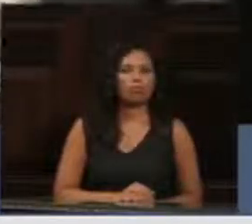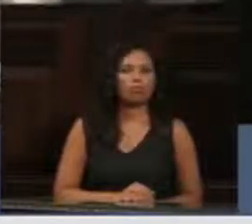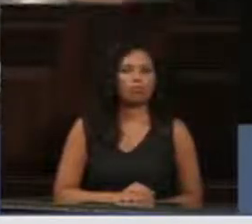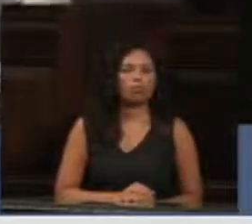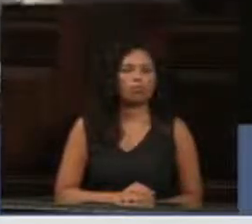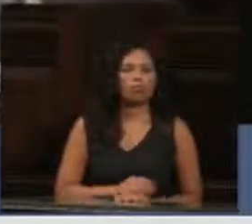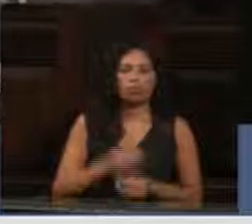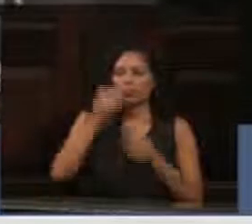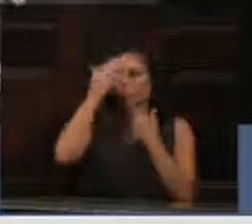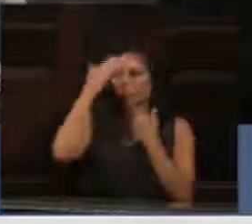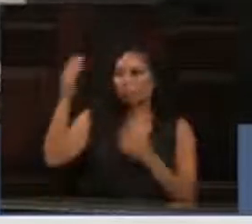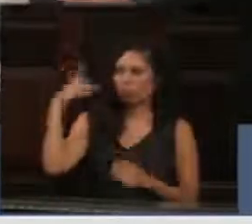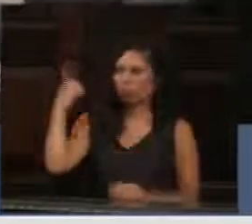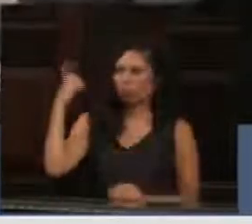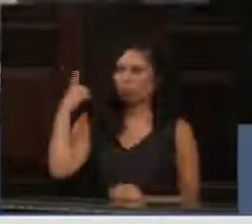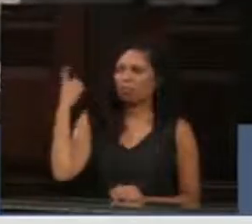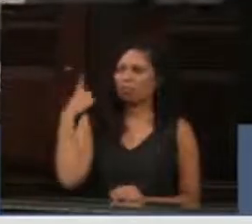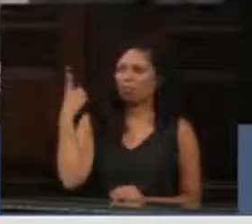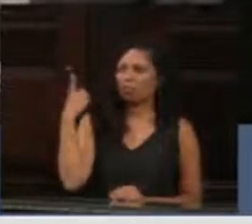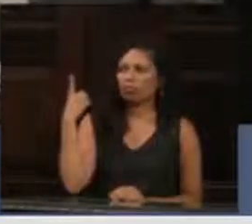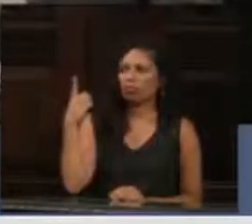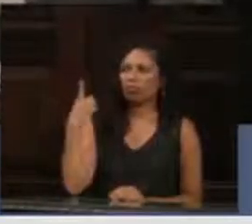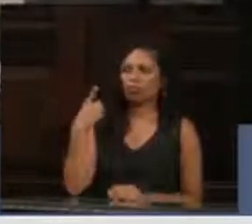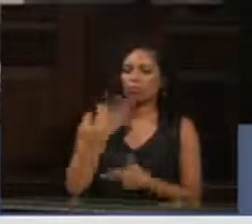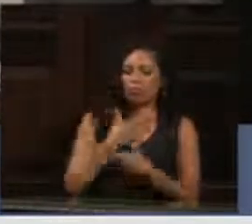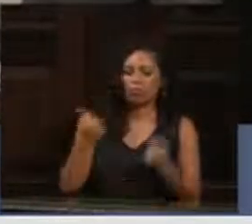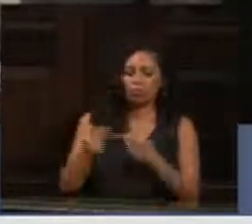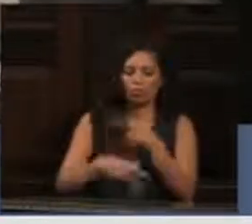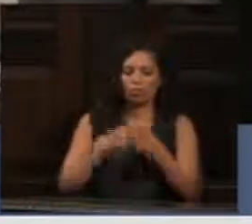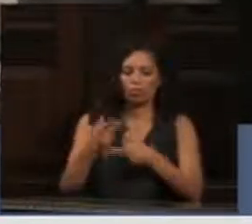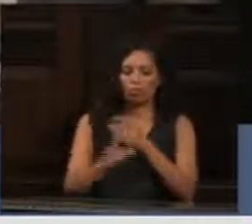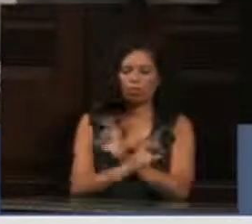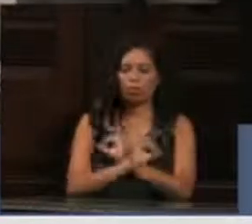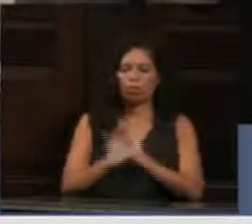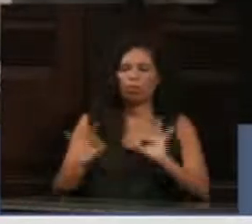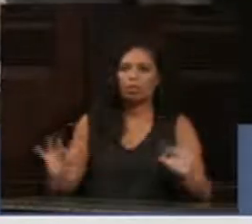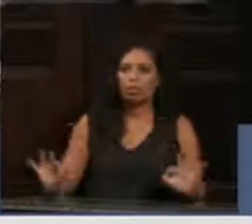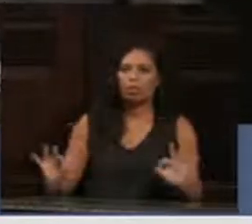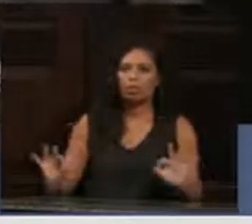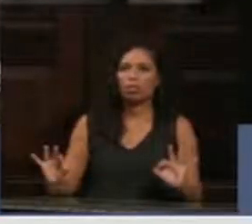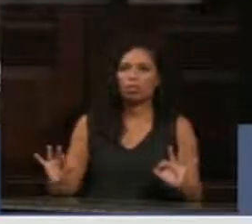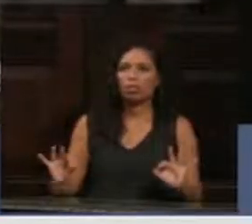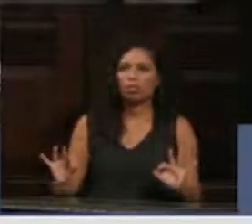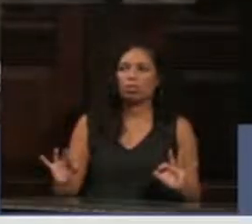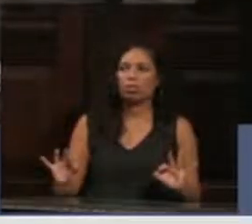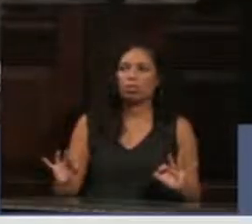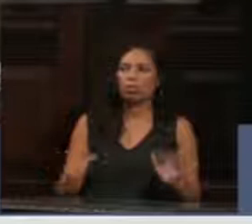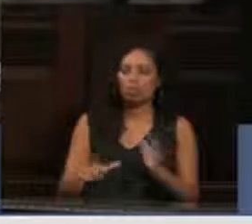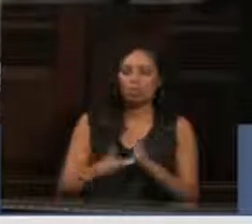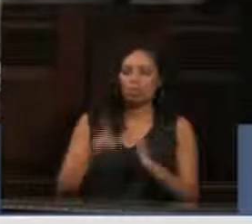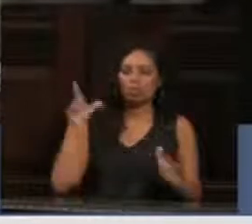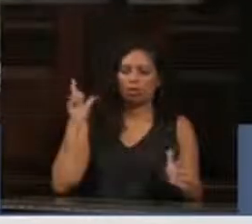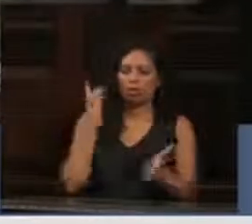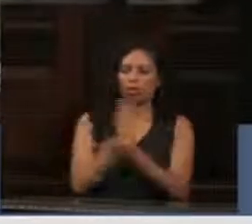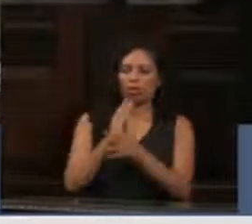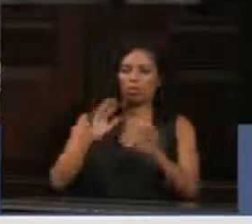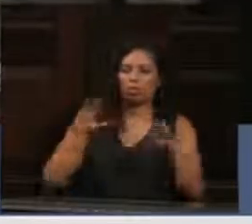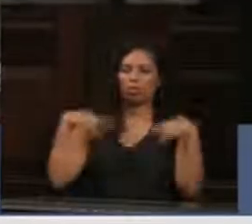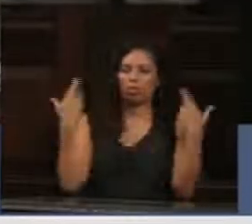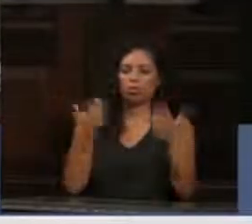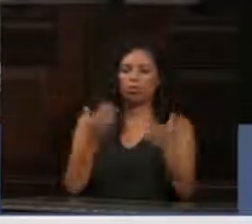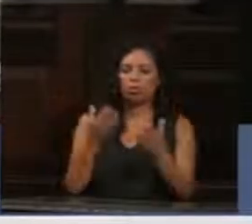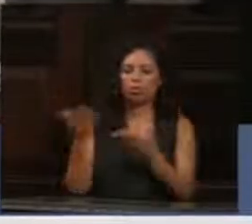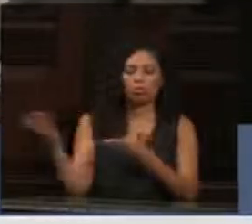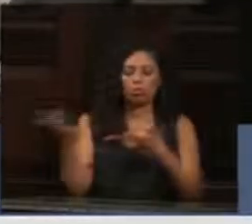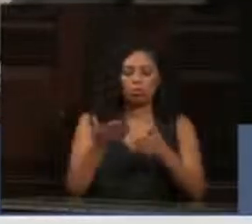Obrigado, deputado Anderson. Não havendo mais nenhum deputado inscrito, e antes de encerrar, convido a